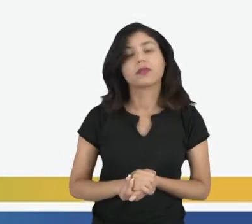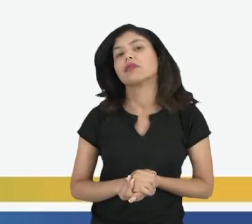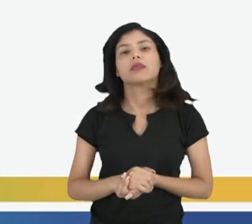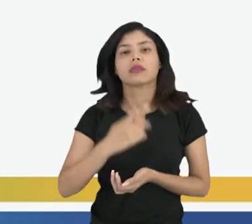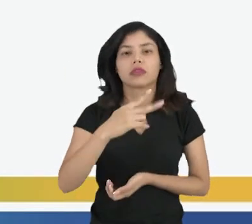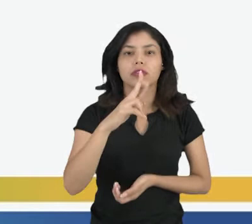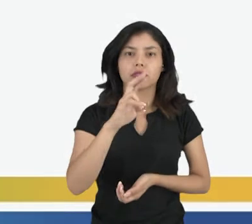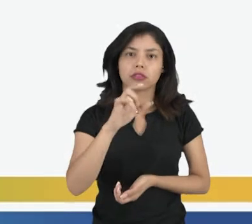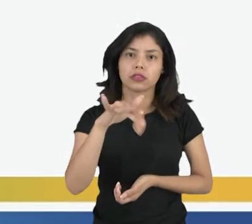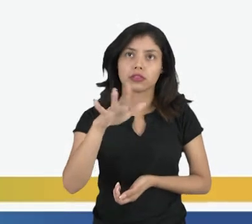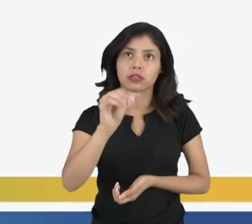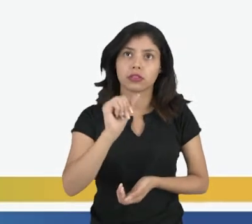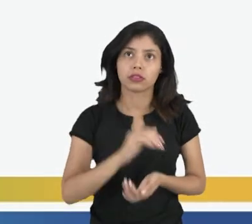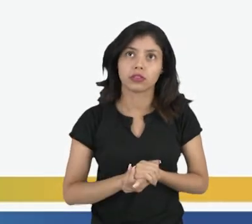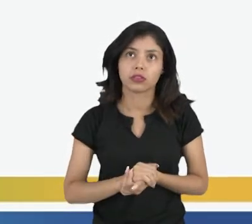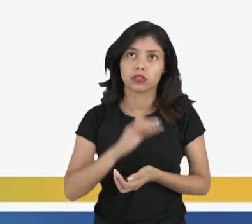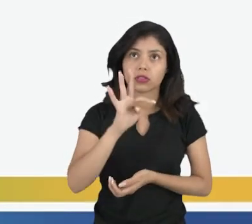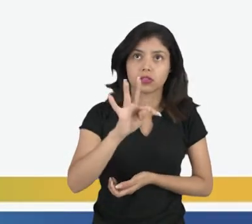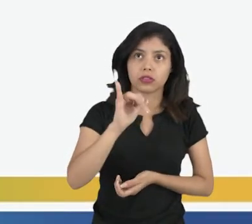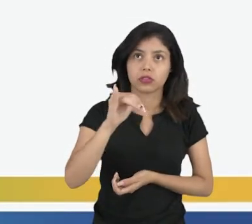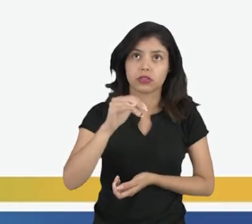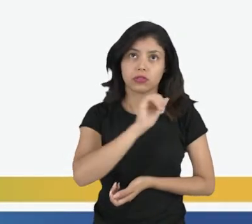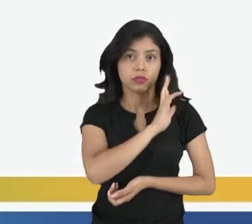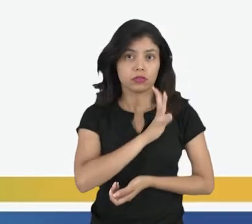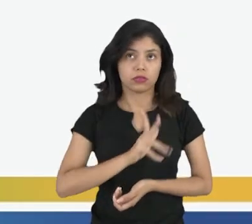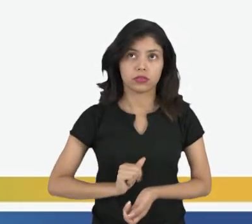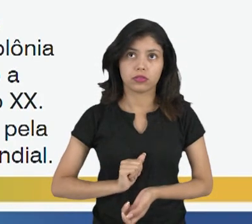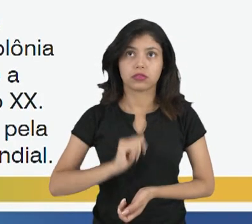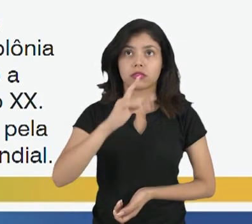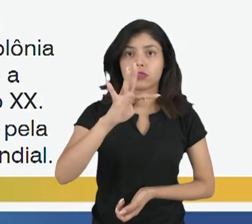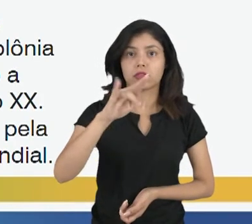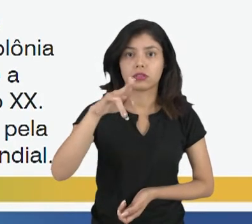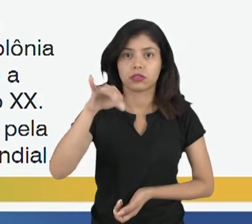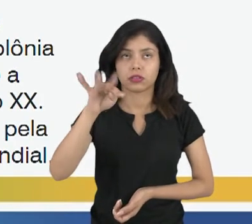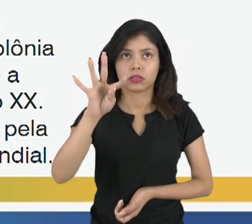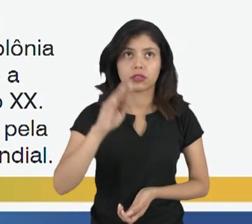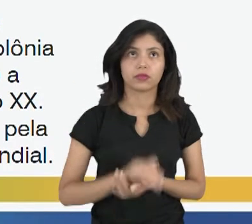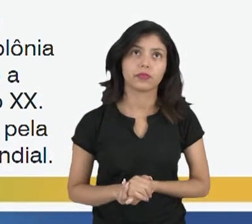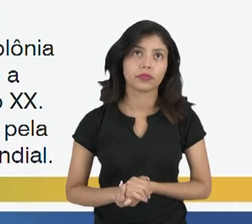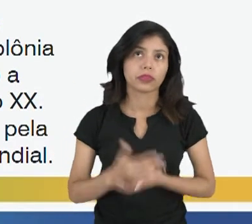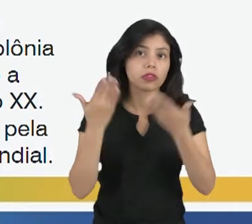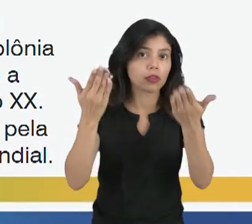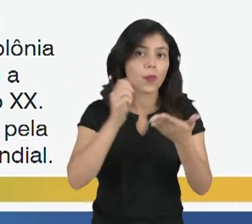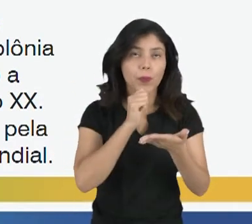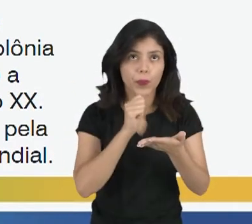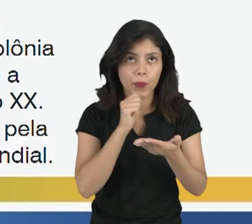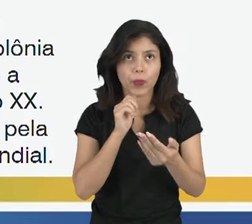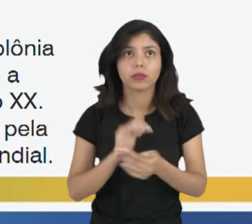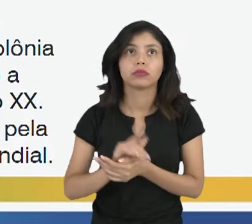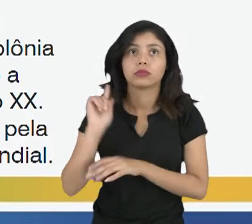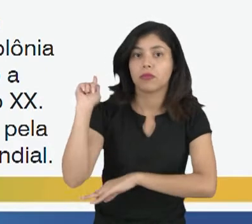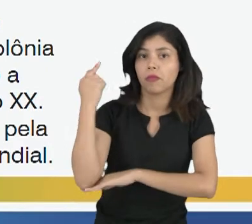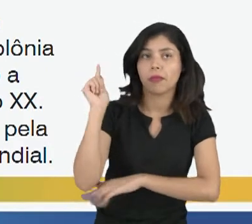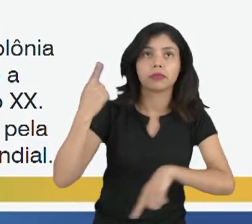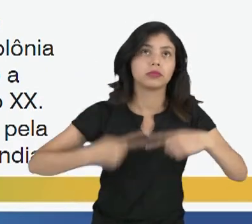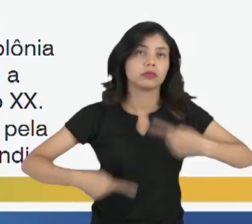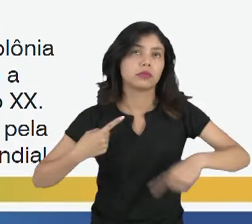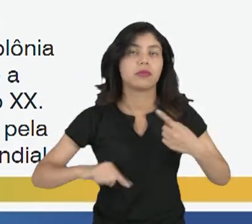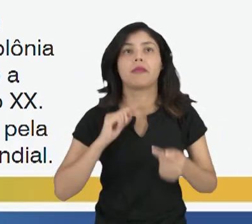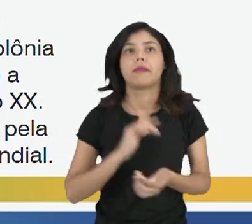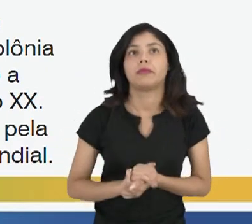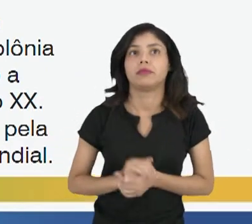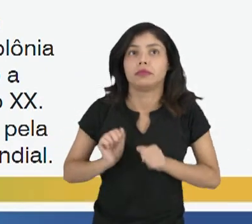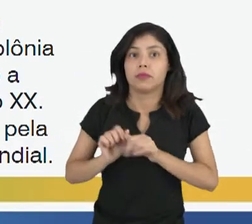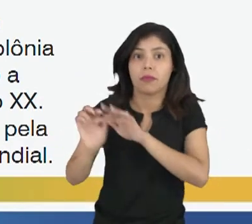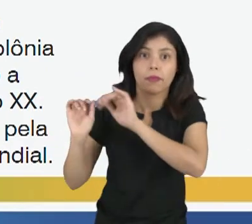e os tibetanos na sua tela na parte superior e aí onde é que a geopolítica entrar